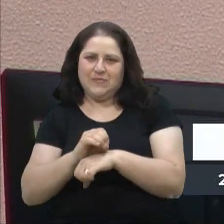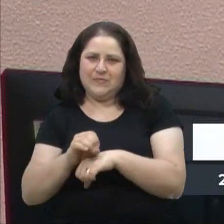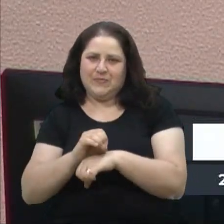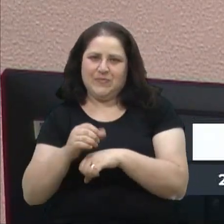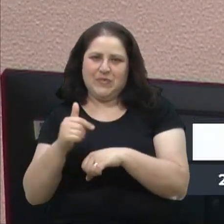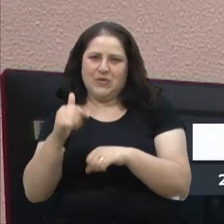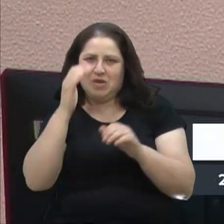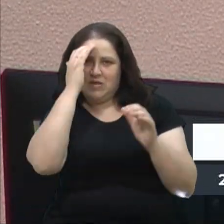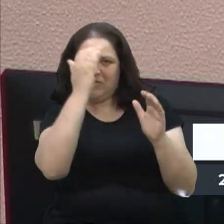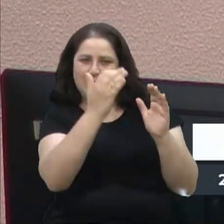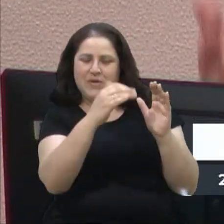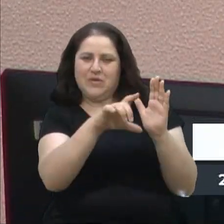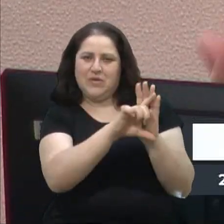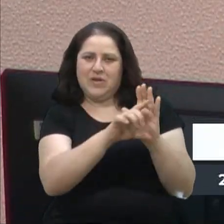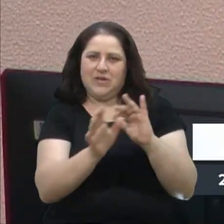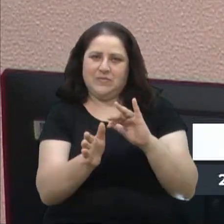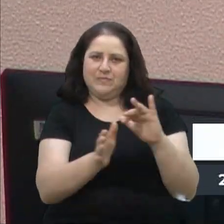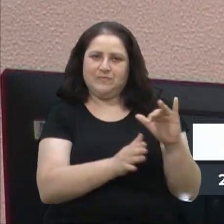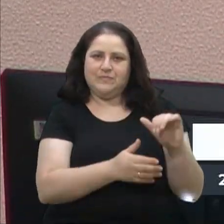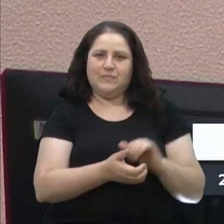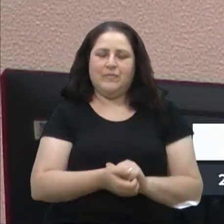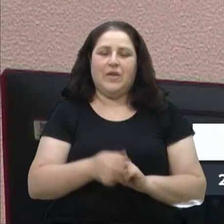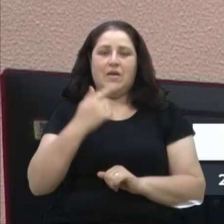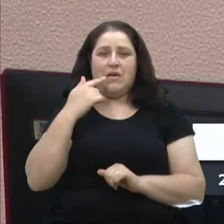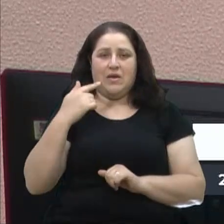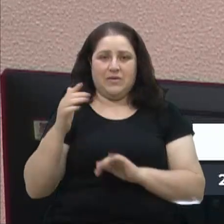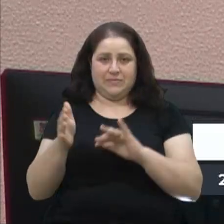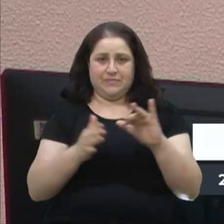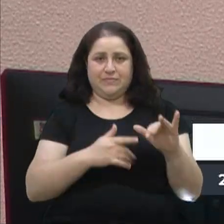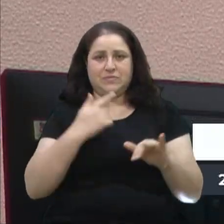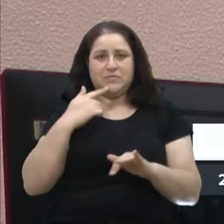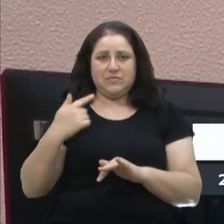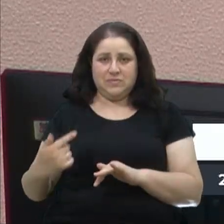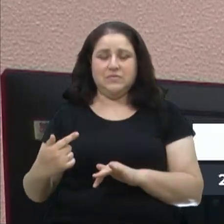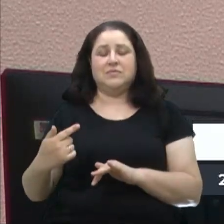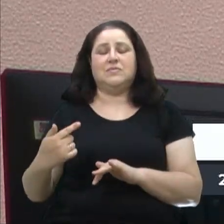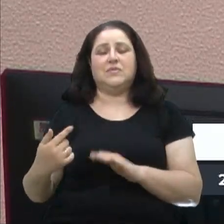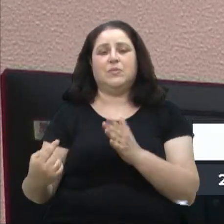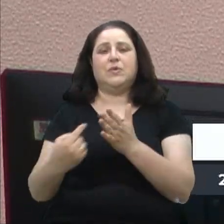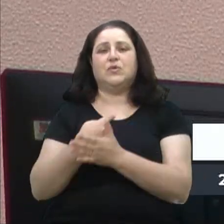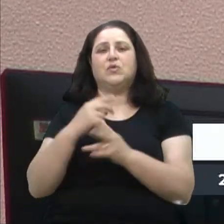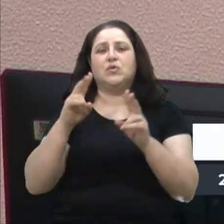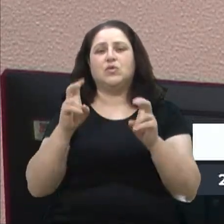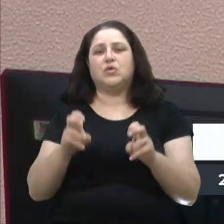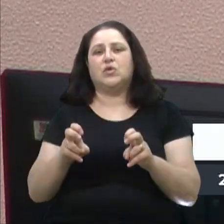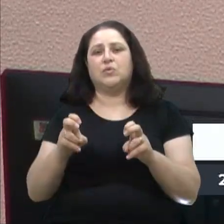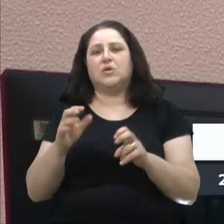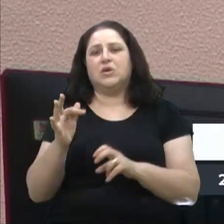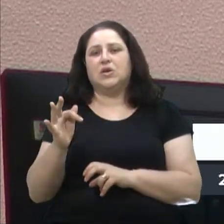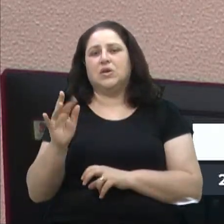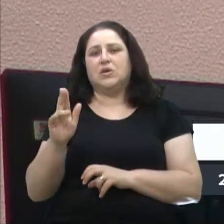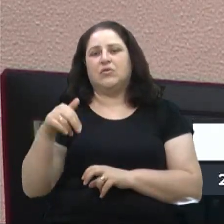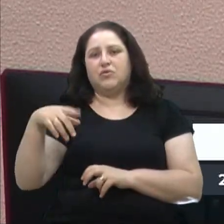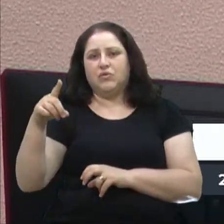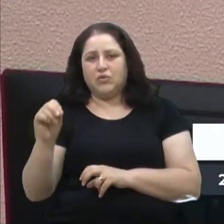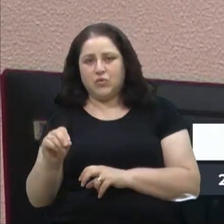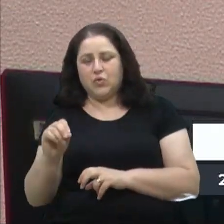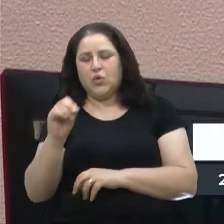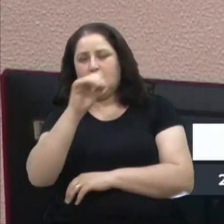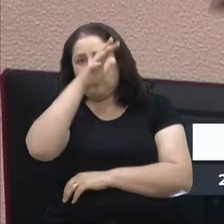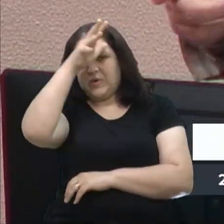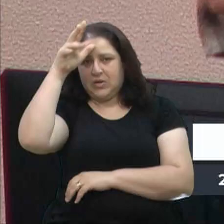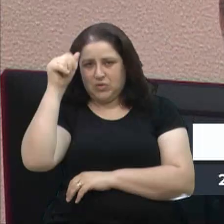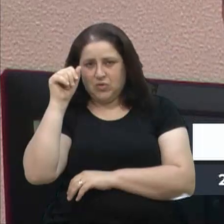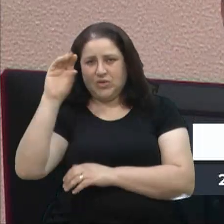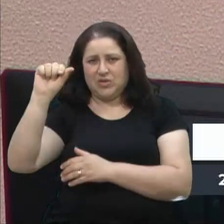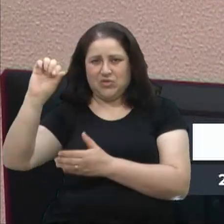eu viajei pelo Nordeste todo, anos atrás, e eu sempre dedicava ali 2 ou 3 dias, Gladys, para visitar